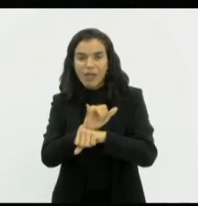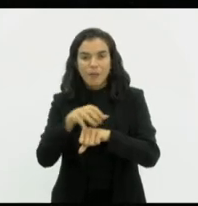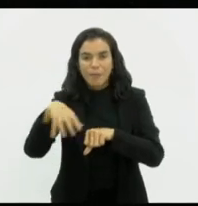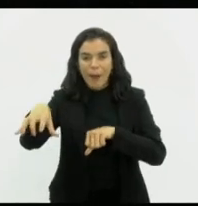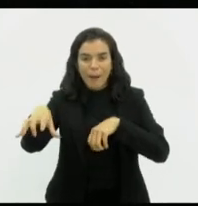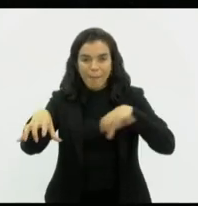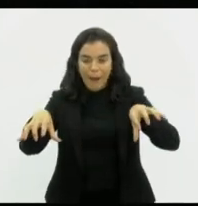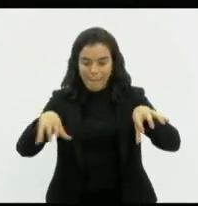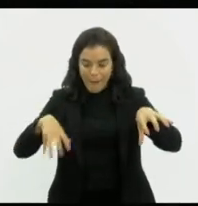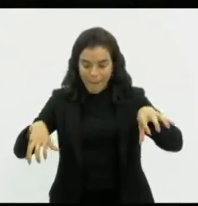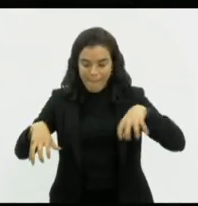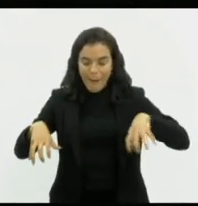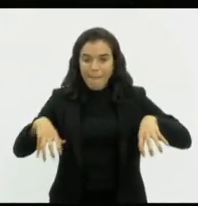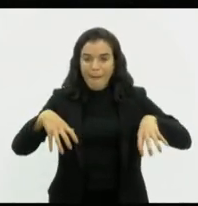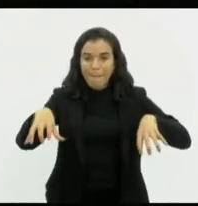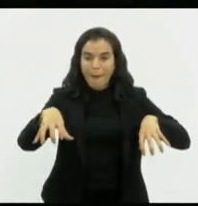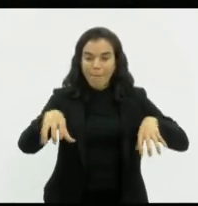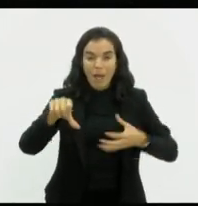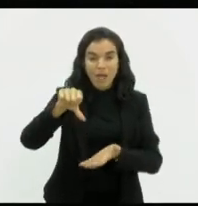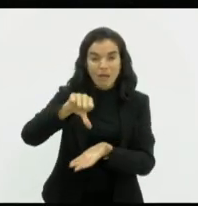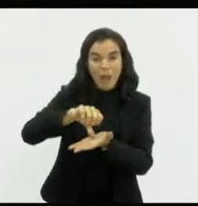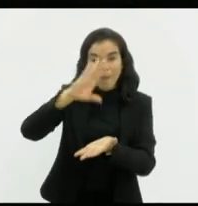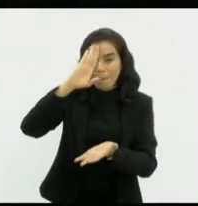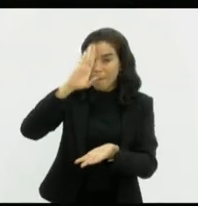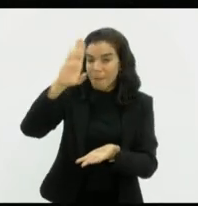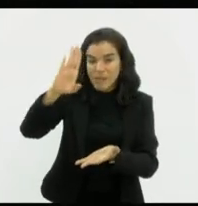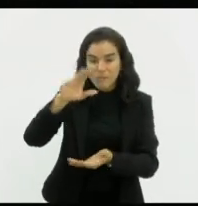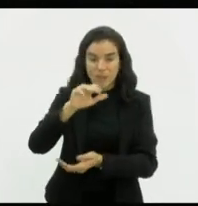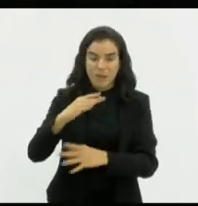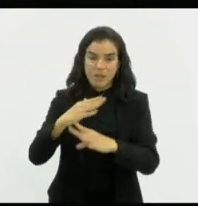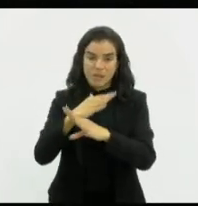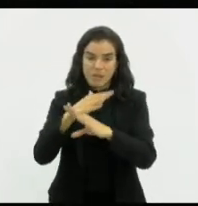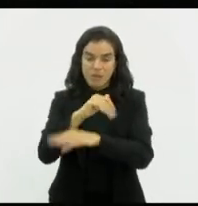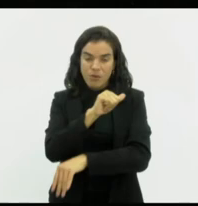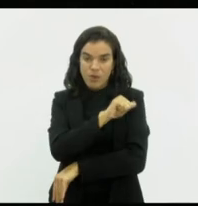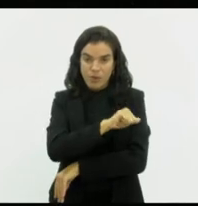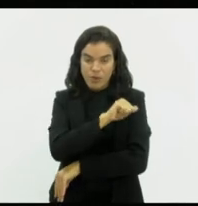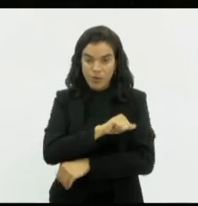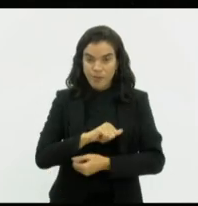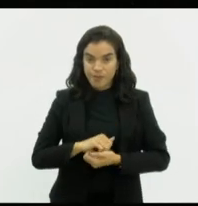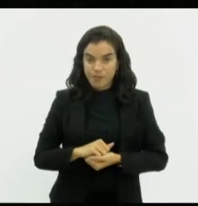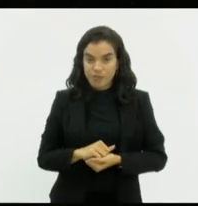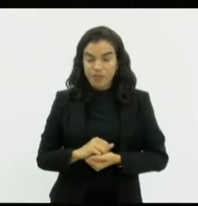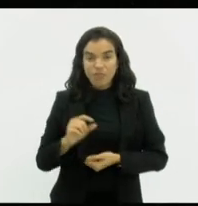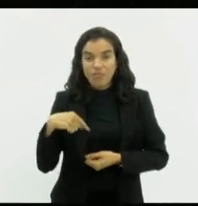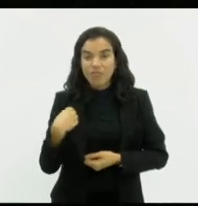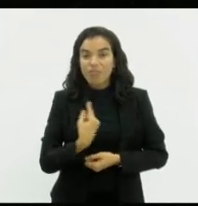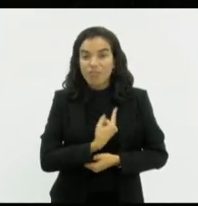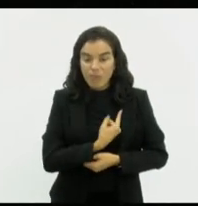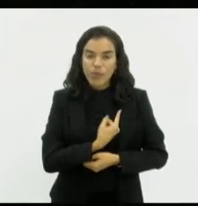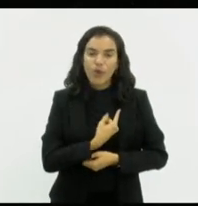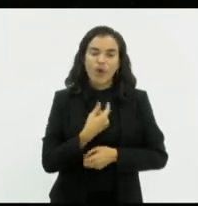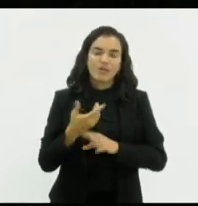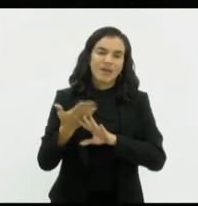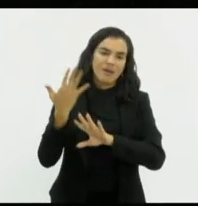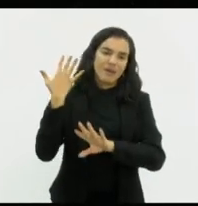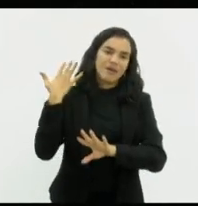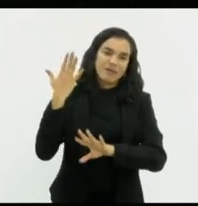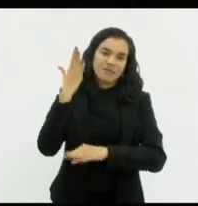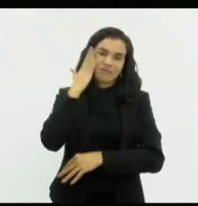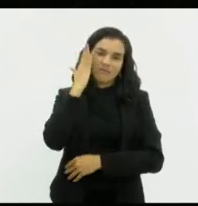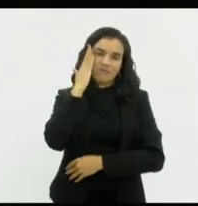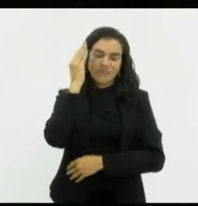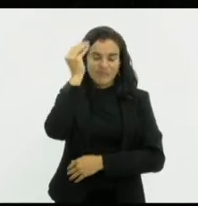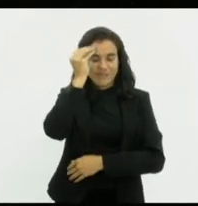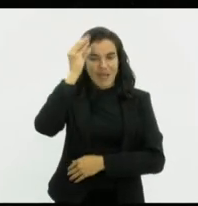né, na região metropolitana da cidade do Rio de Janeiro, e nós, eu já tinha conhecimento,